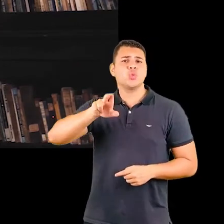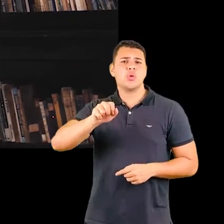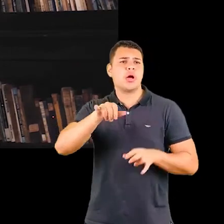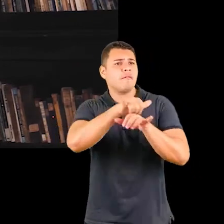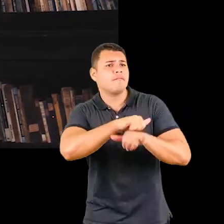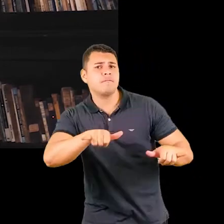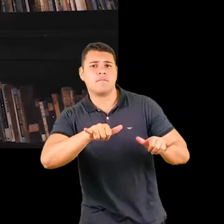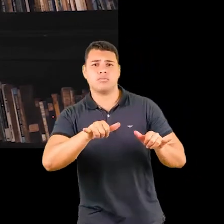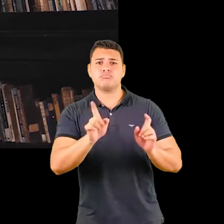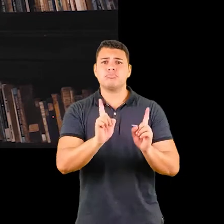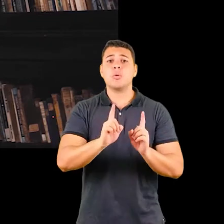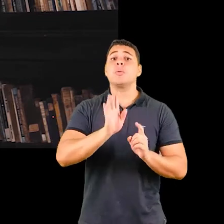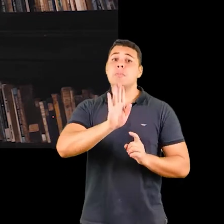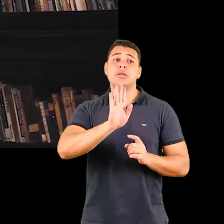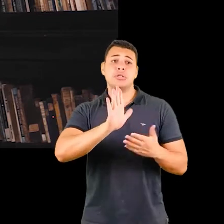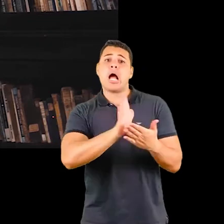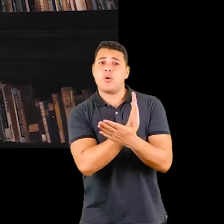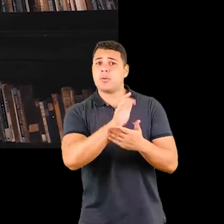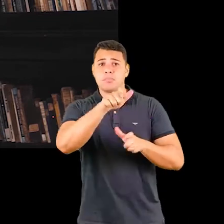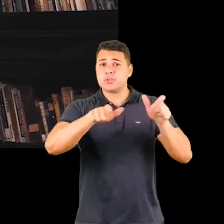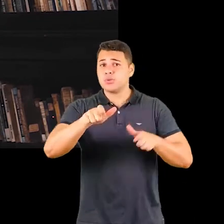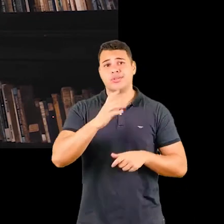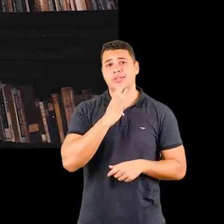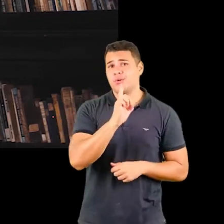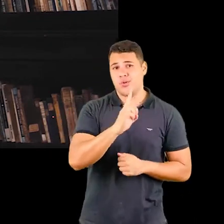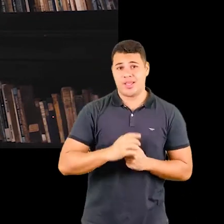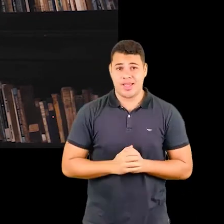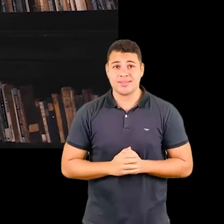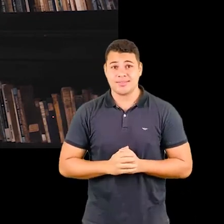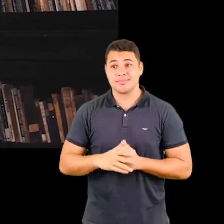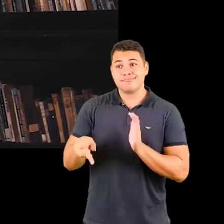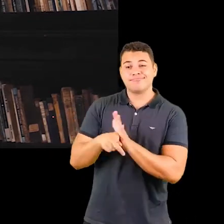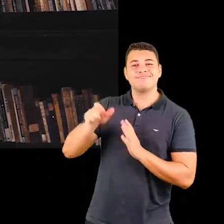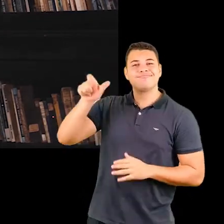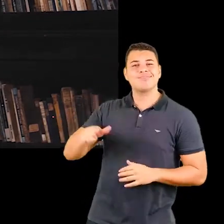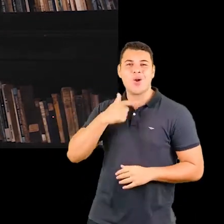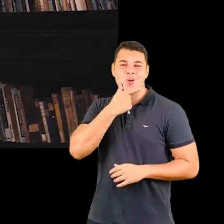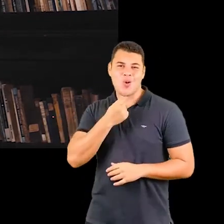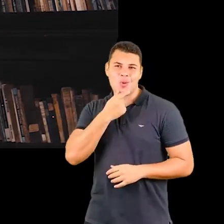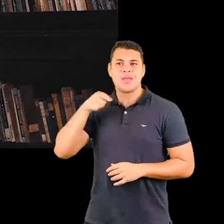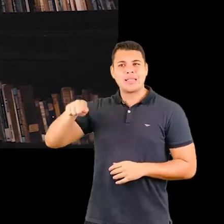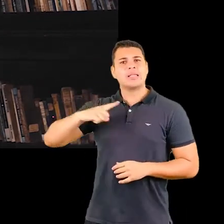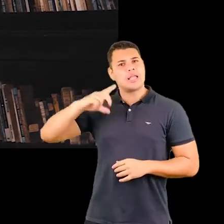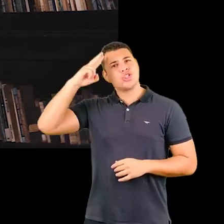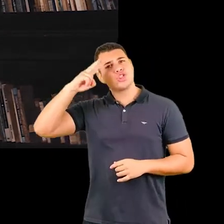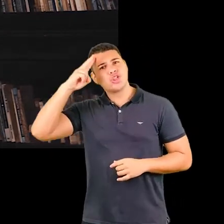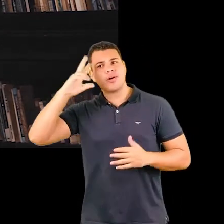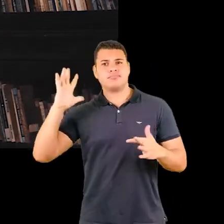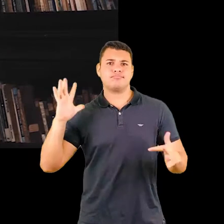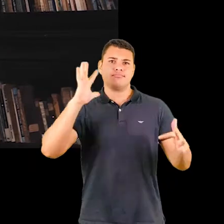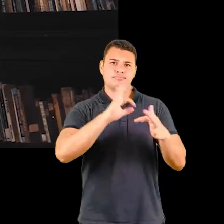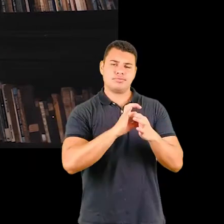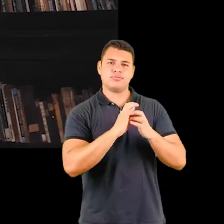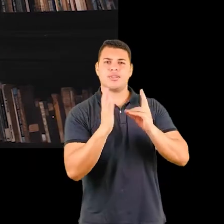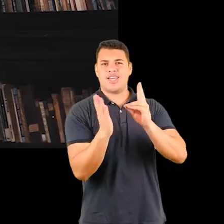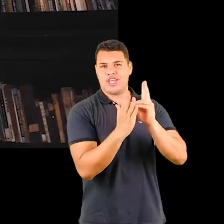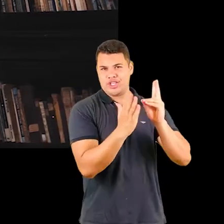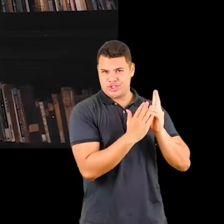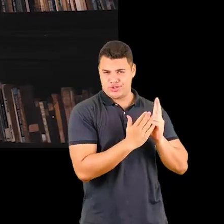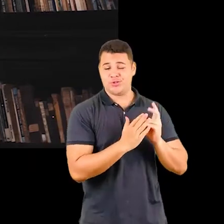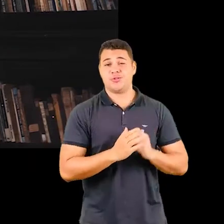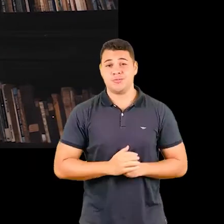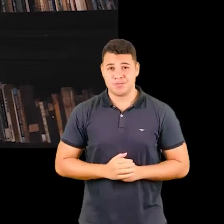Acredito que tem gente que não tem nem esse conhecimento de que Paudalho tem essa história, tem essa ligação